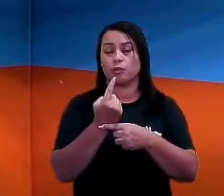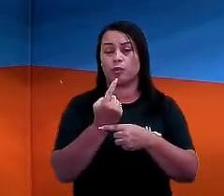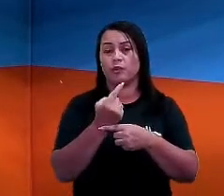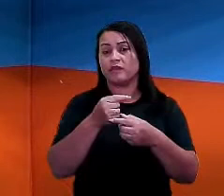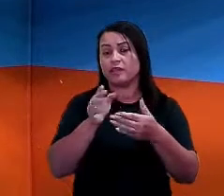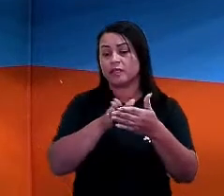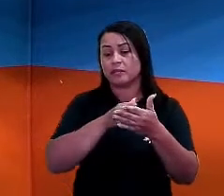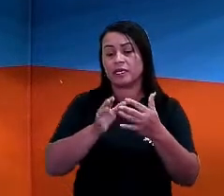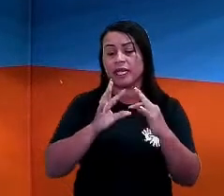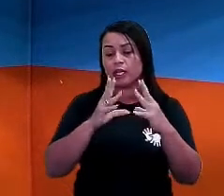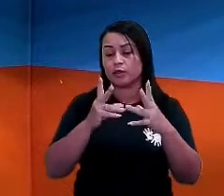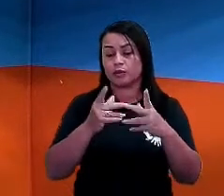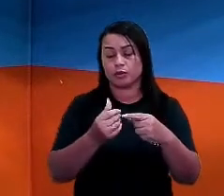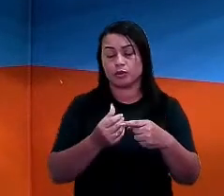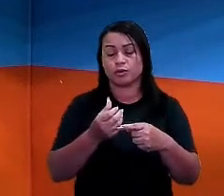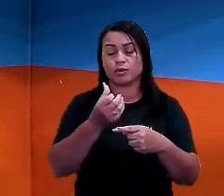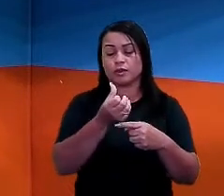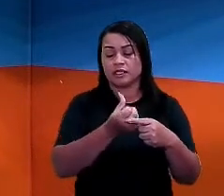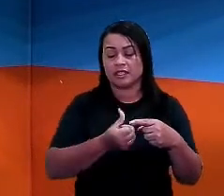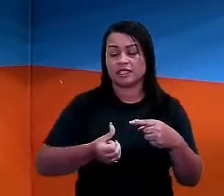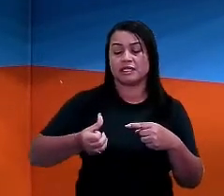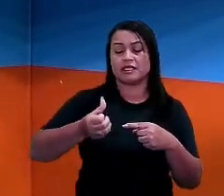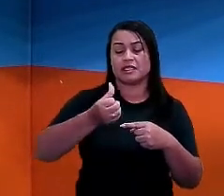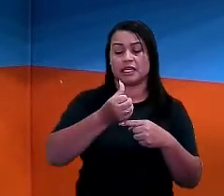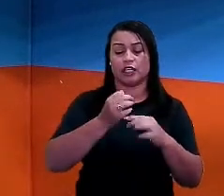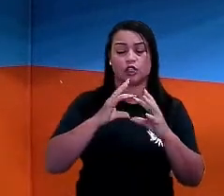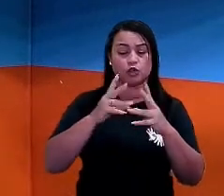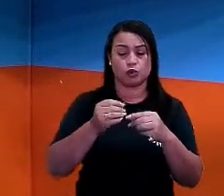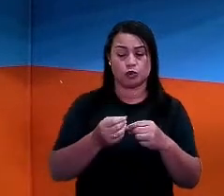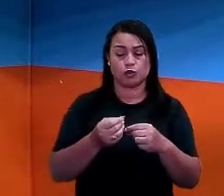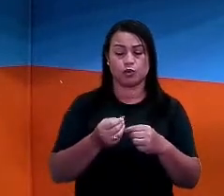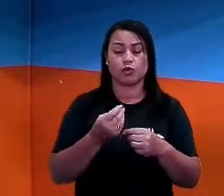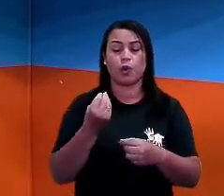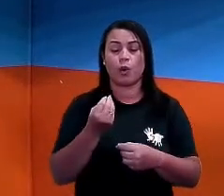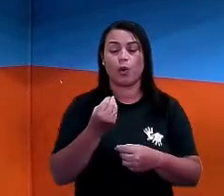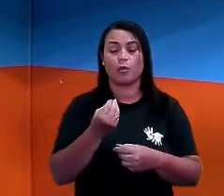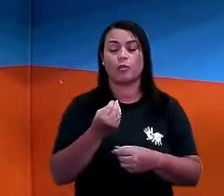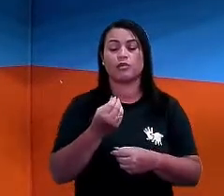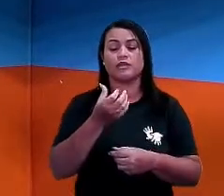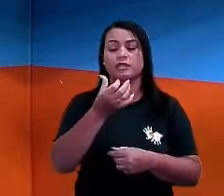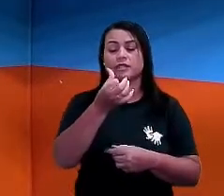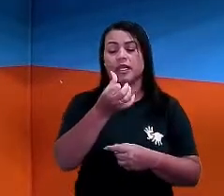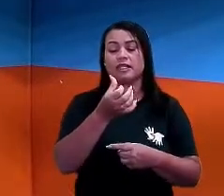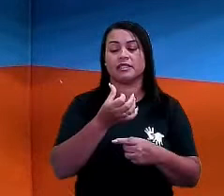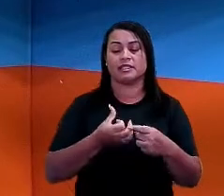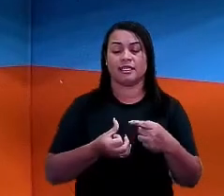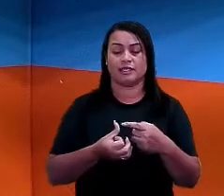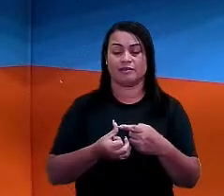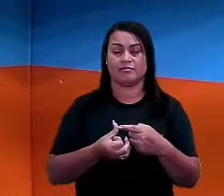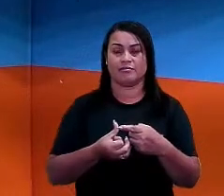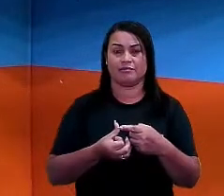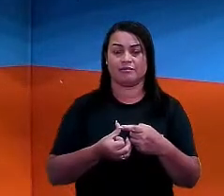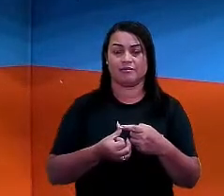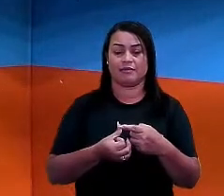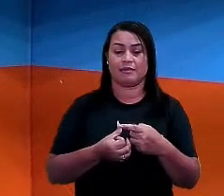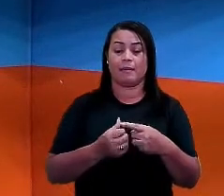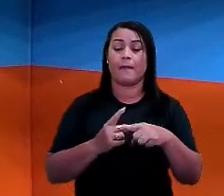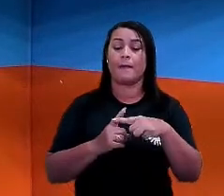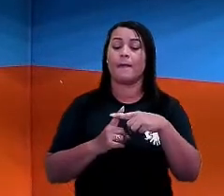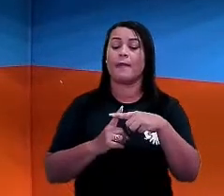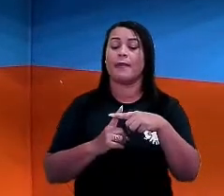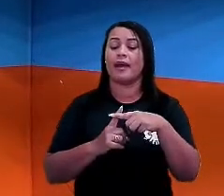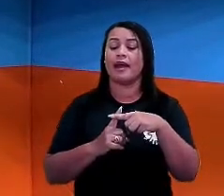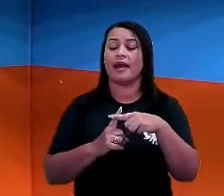partezinhas, né? 6 de 6. Então, como é que fica na fração? 6/6 mais